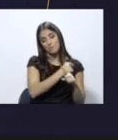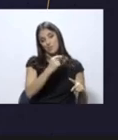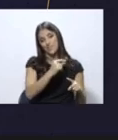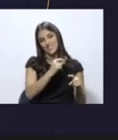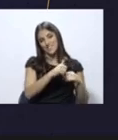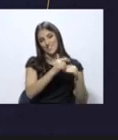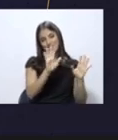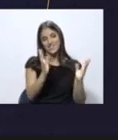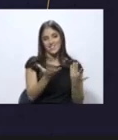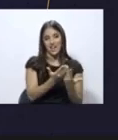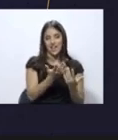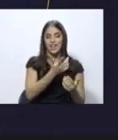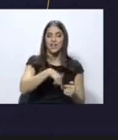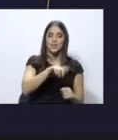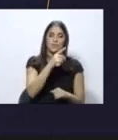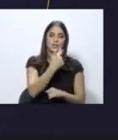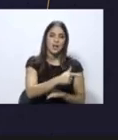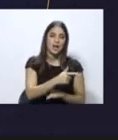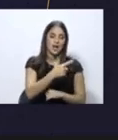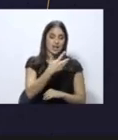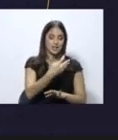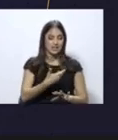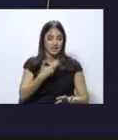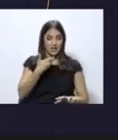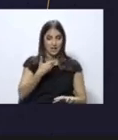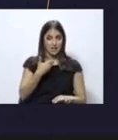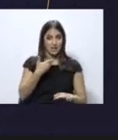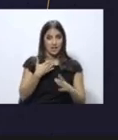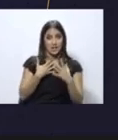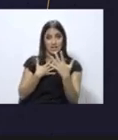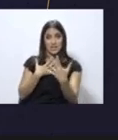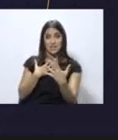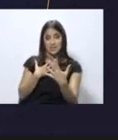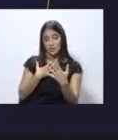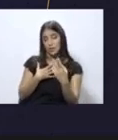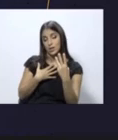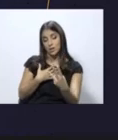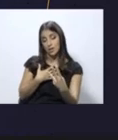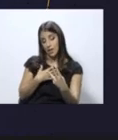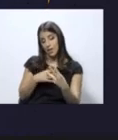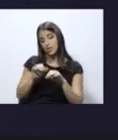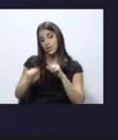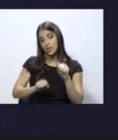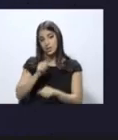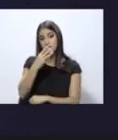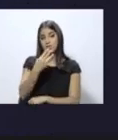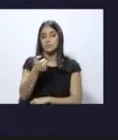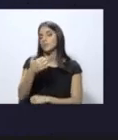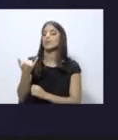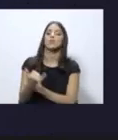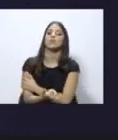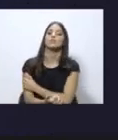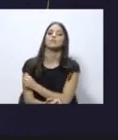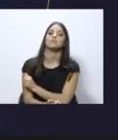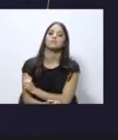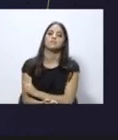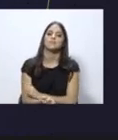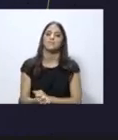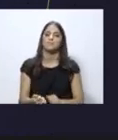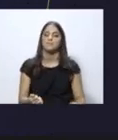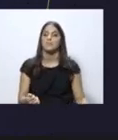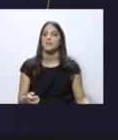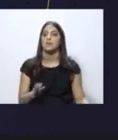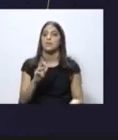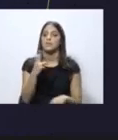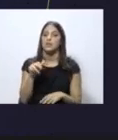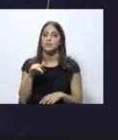geral tivemos nos primeiros 7, 3 ciclistas da W52. E nos dois primeiros também. E nos dois primeiros, exatamente. Francisco, prossegue